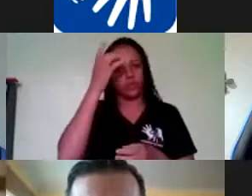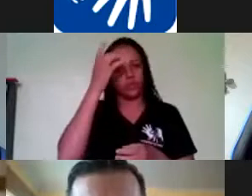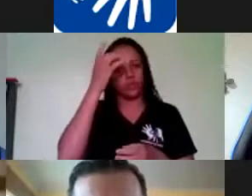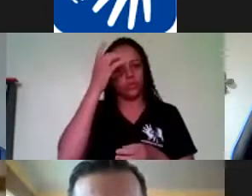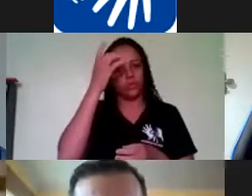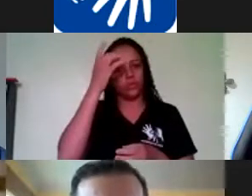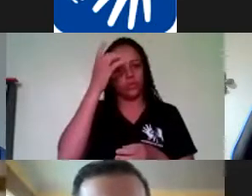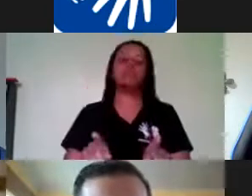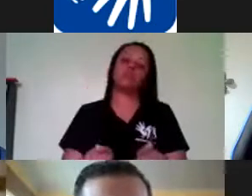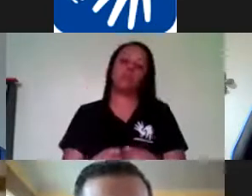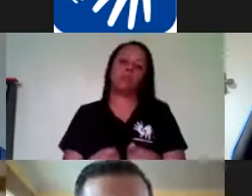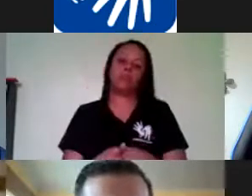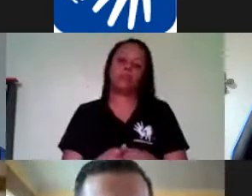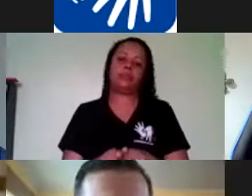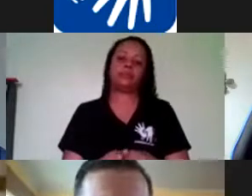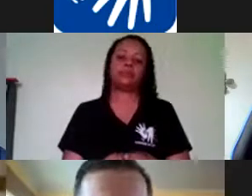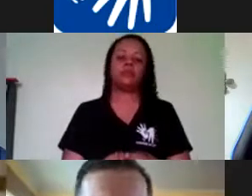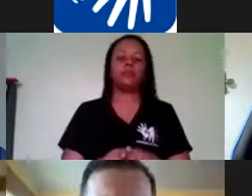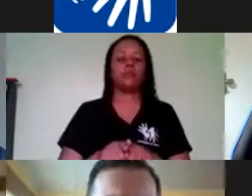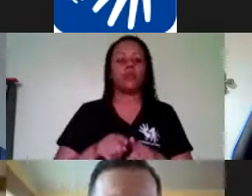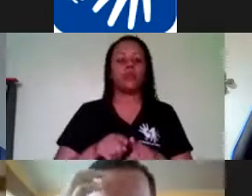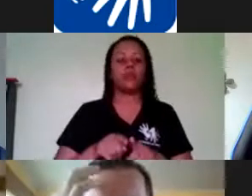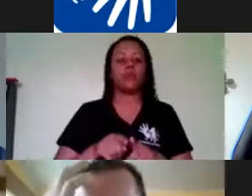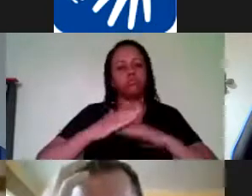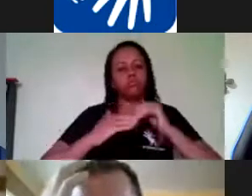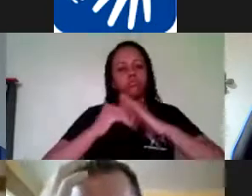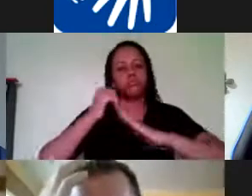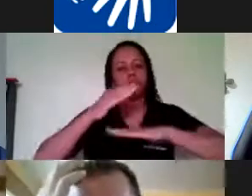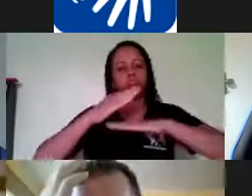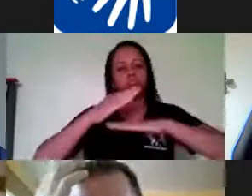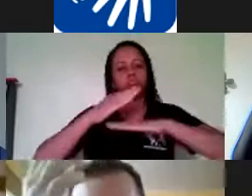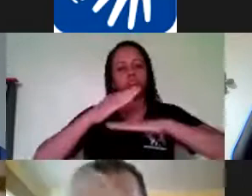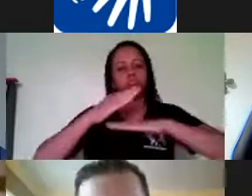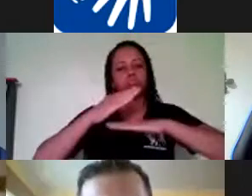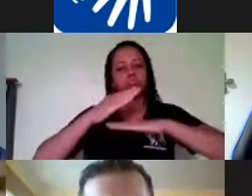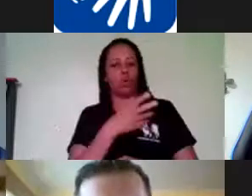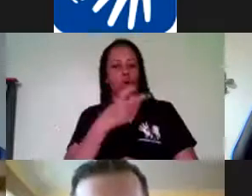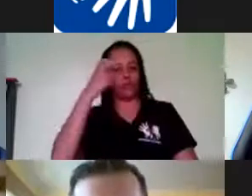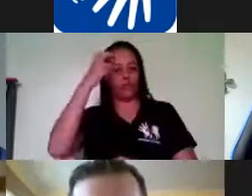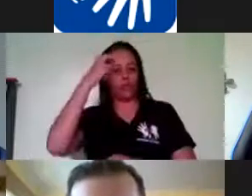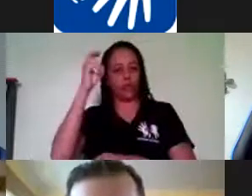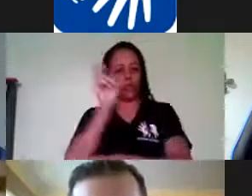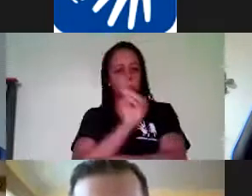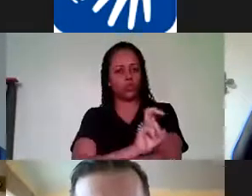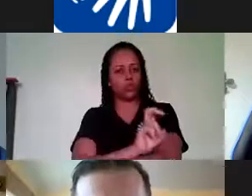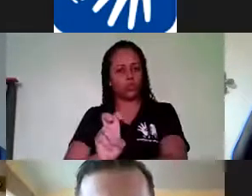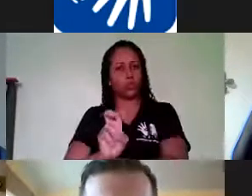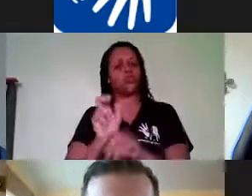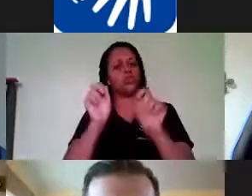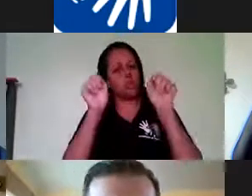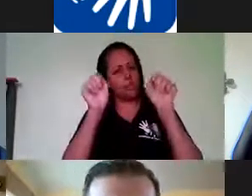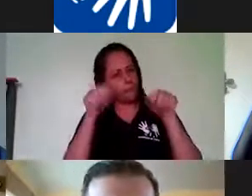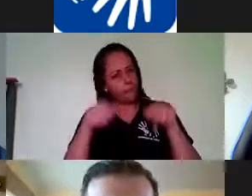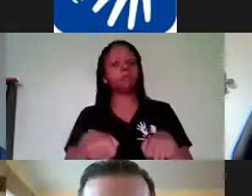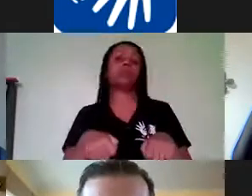gente ir avançando aí na construção de uma nova cultura, né, a superação dessa cultura do capacitismo